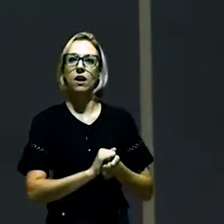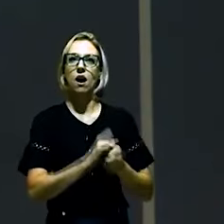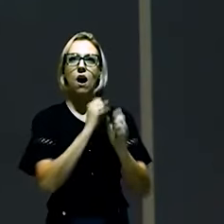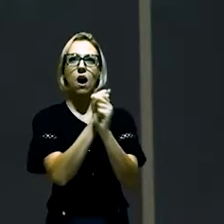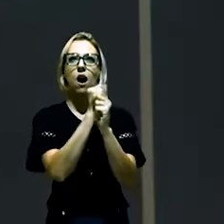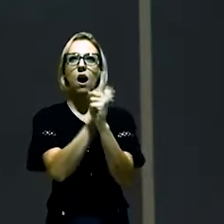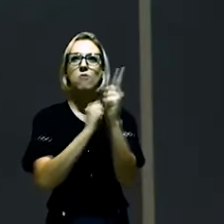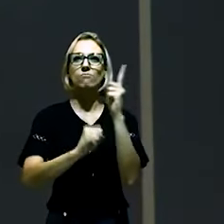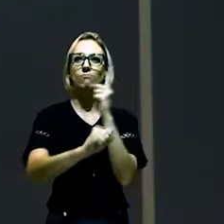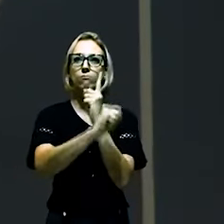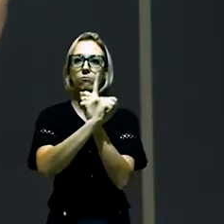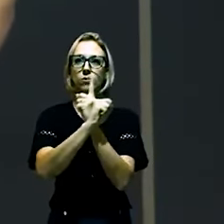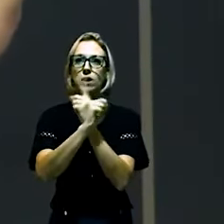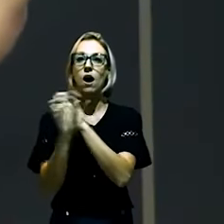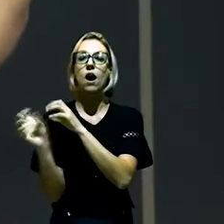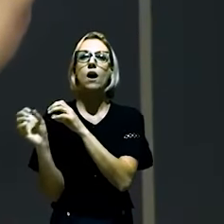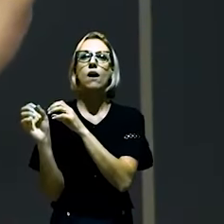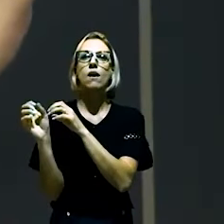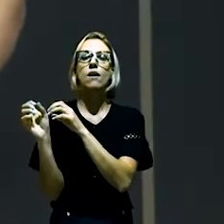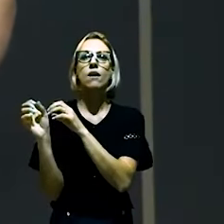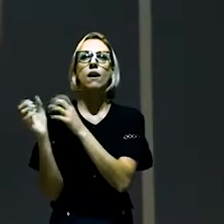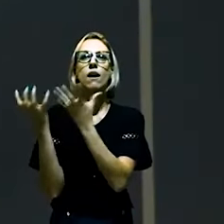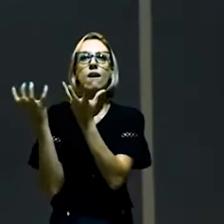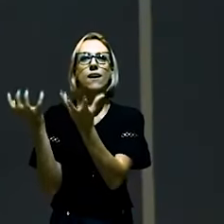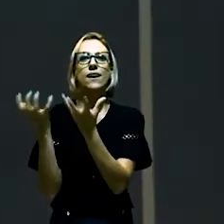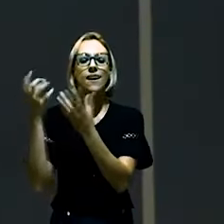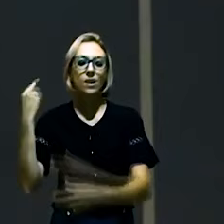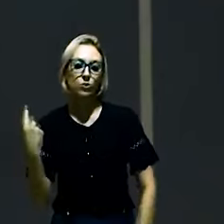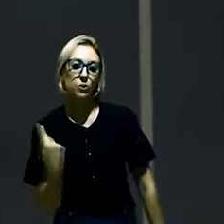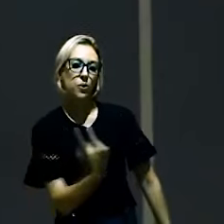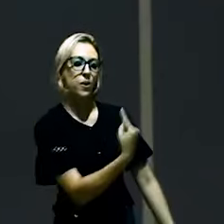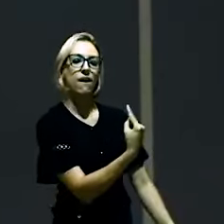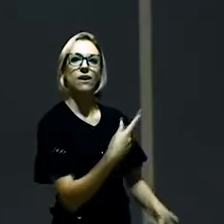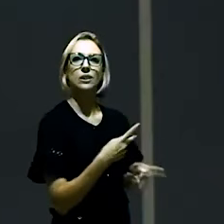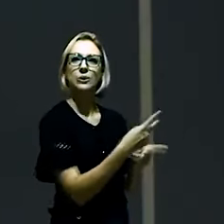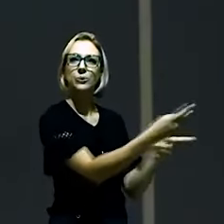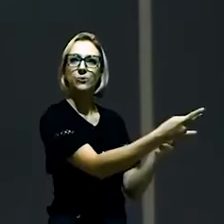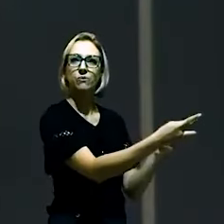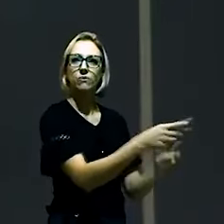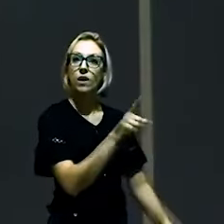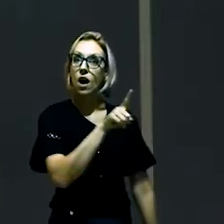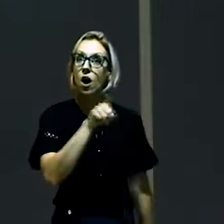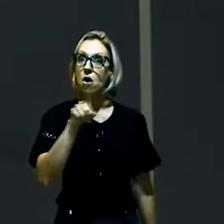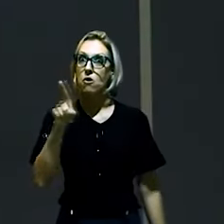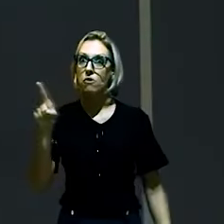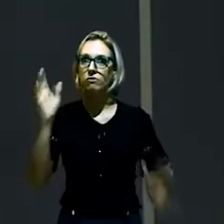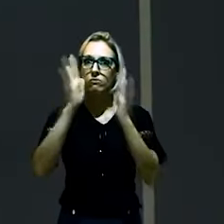exige que eu vá. Cantamos aqui antes da pregação. Você vai dividir a sua